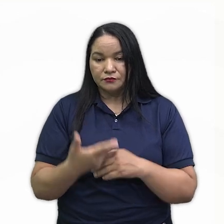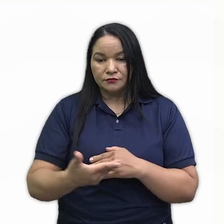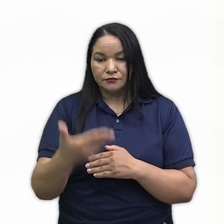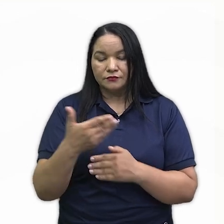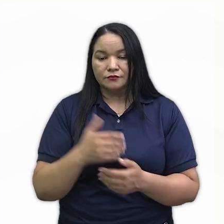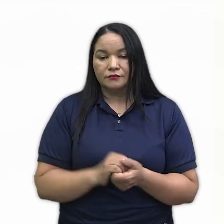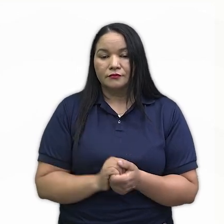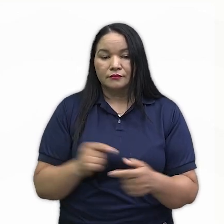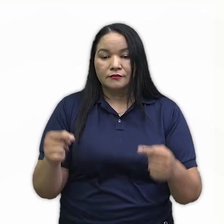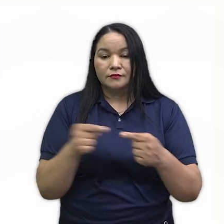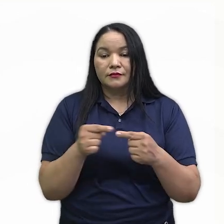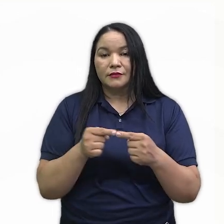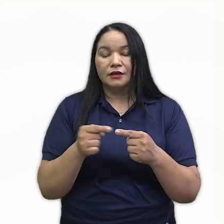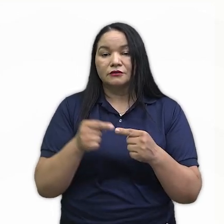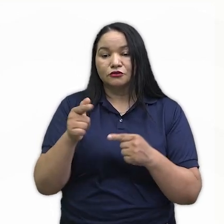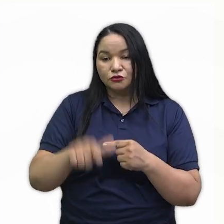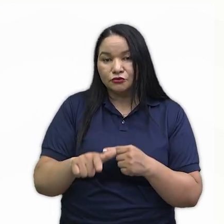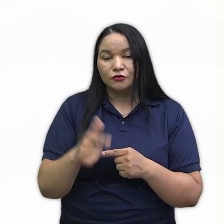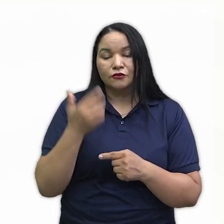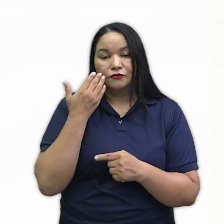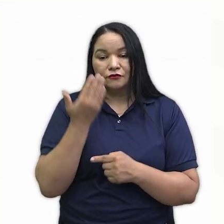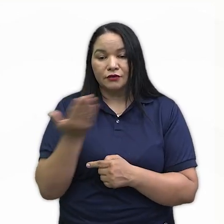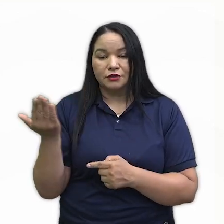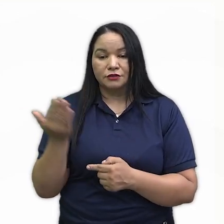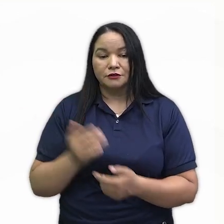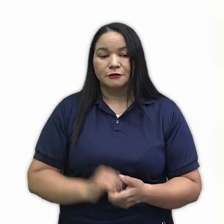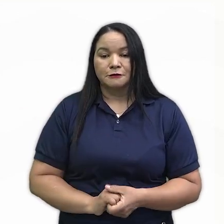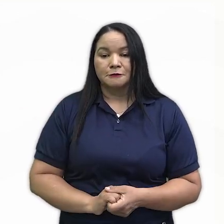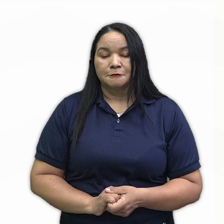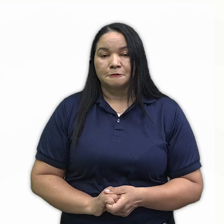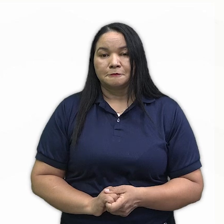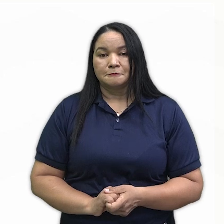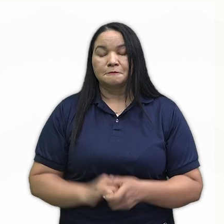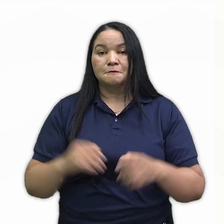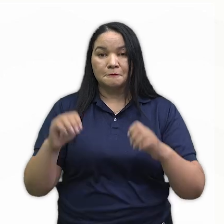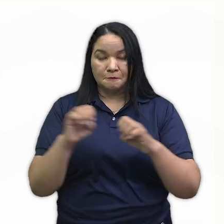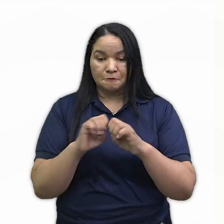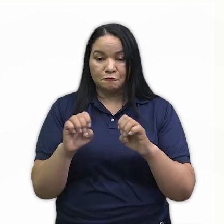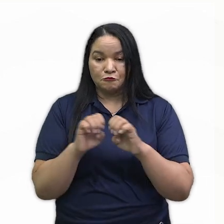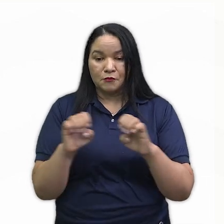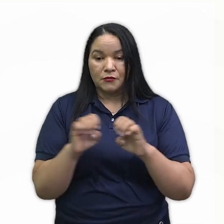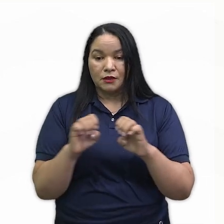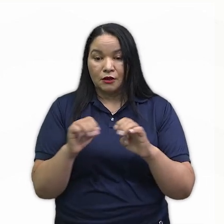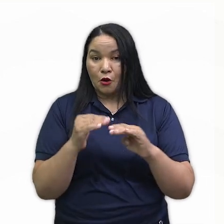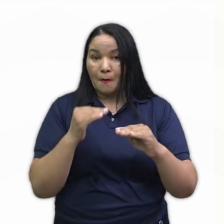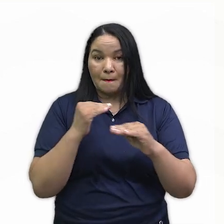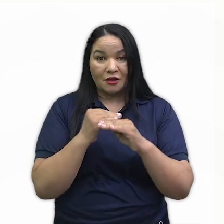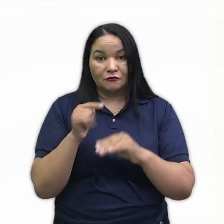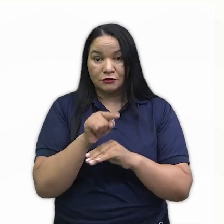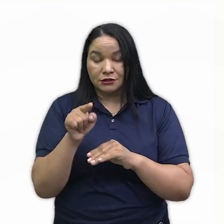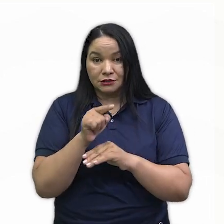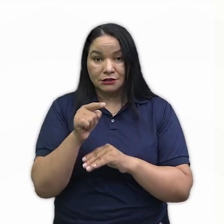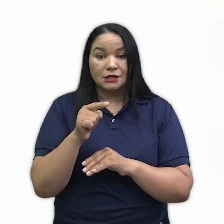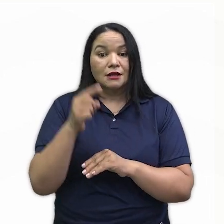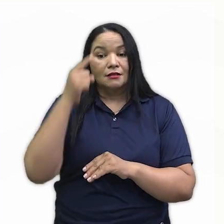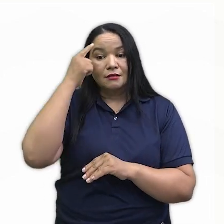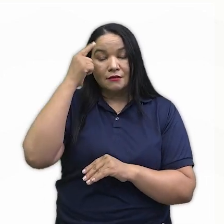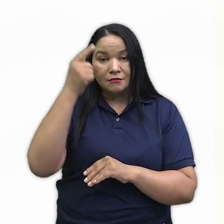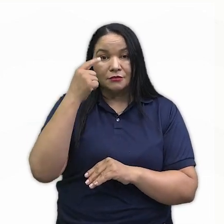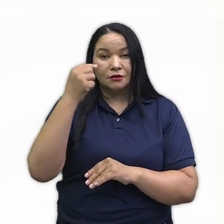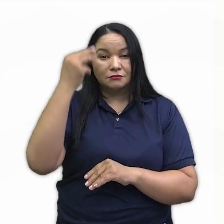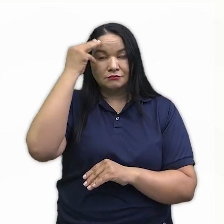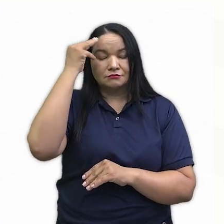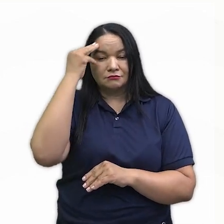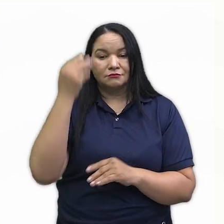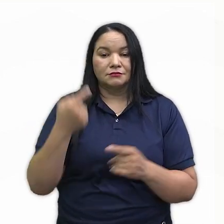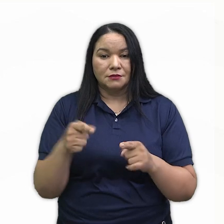então, trazendo aqui para você novamente aí a forma padrão para que você não esqueça, tudo bem, a notação